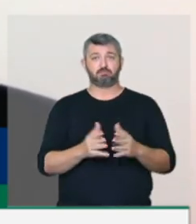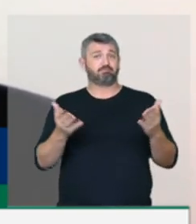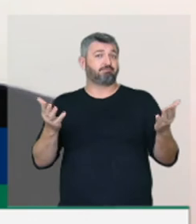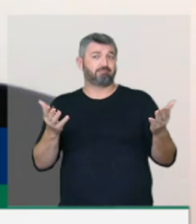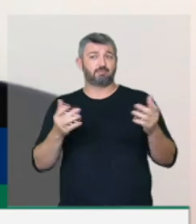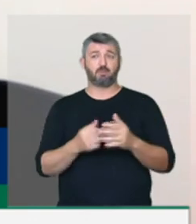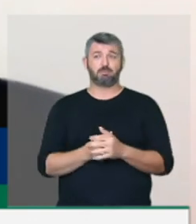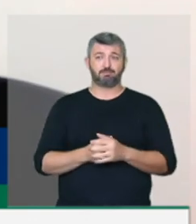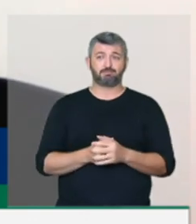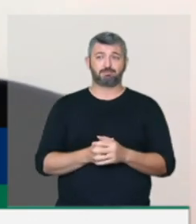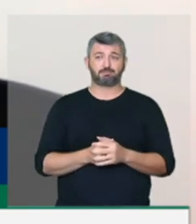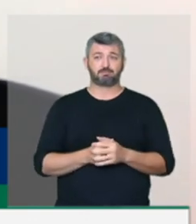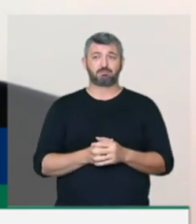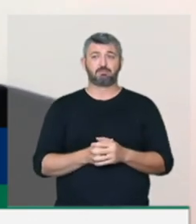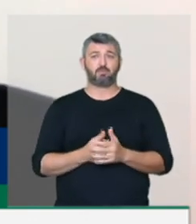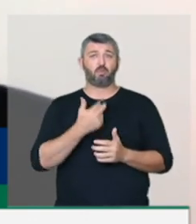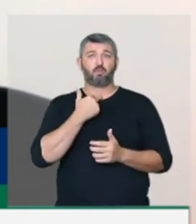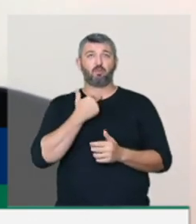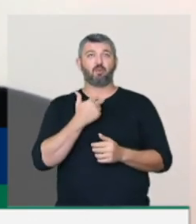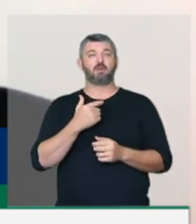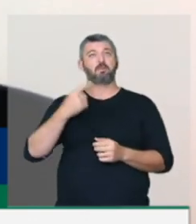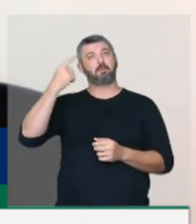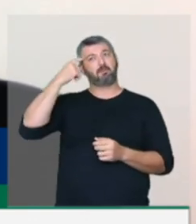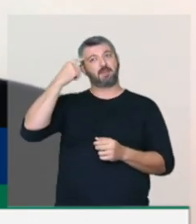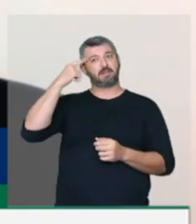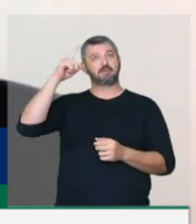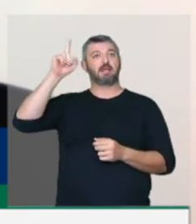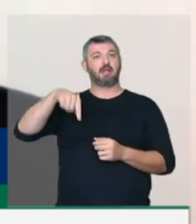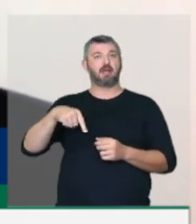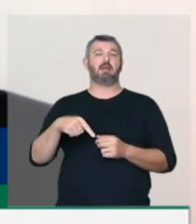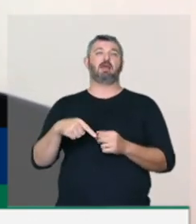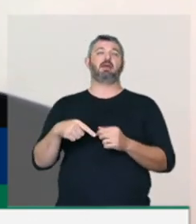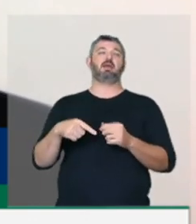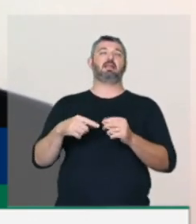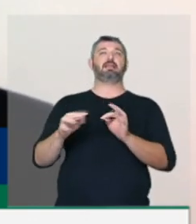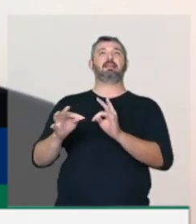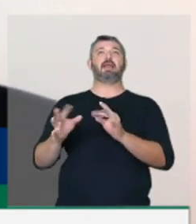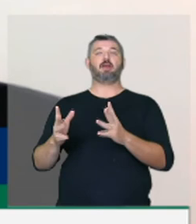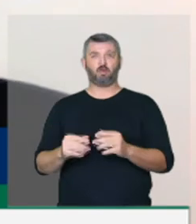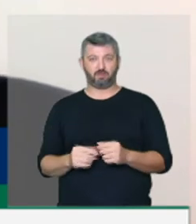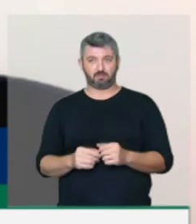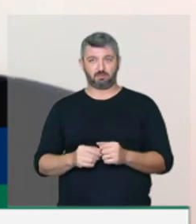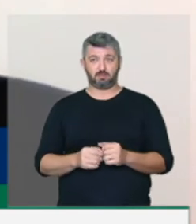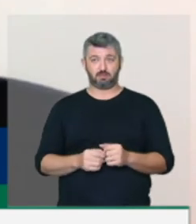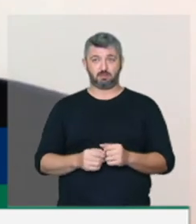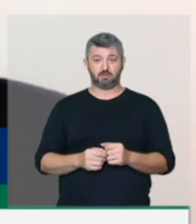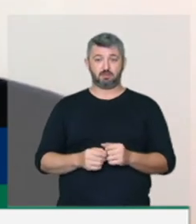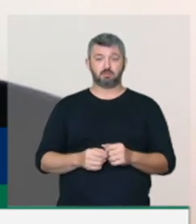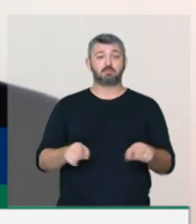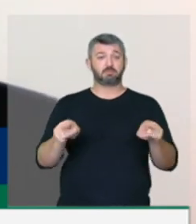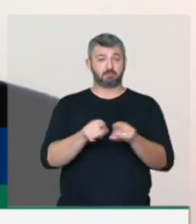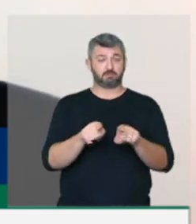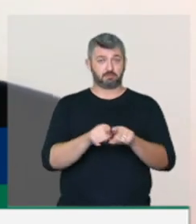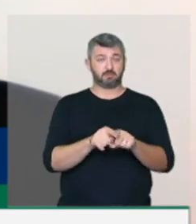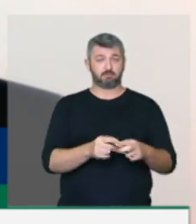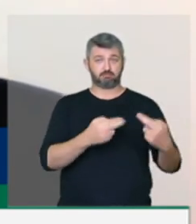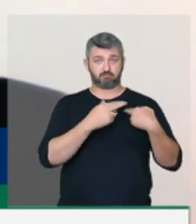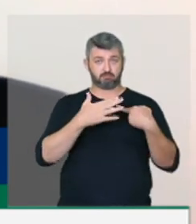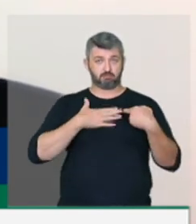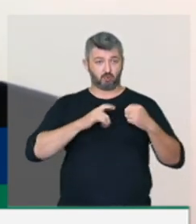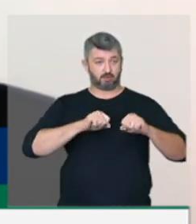não deve, de forma alguma, ser considerado para a seara técnica. É de meu ofício, ao mesmo tempo,